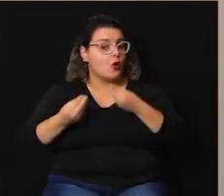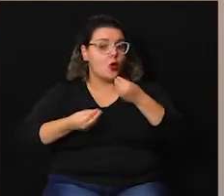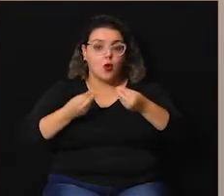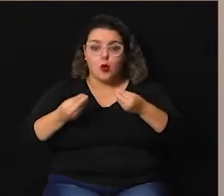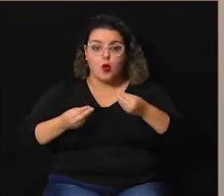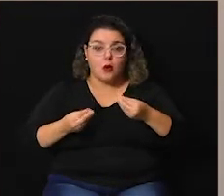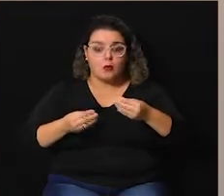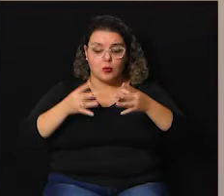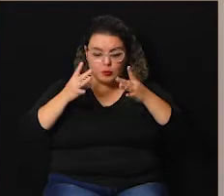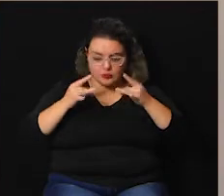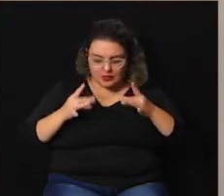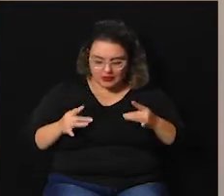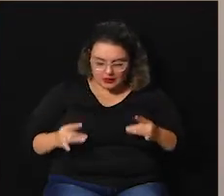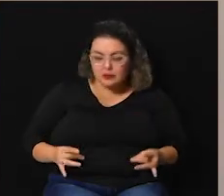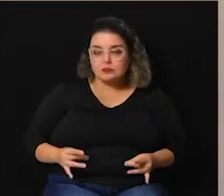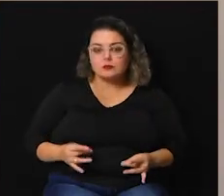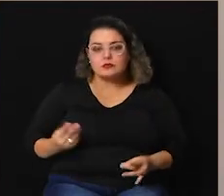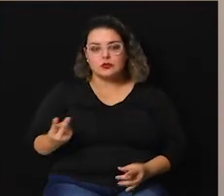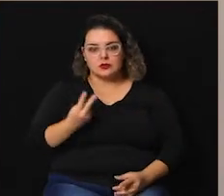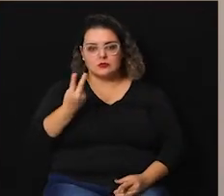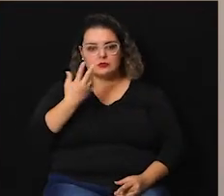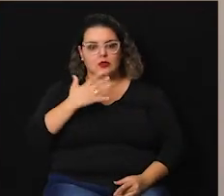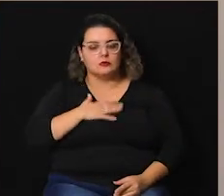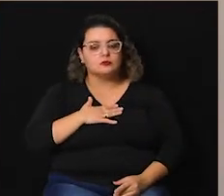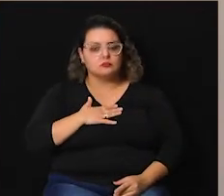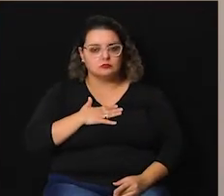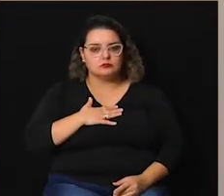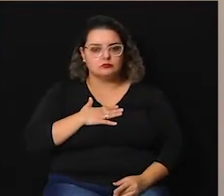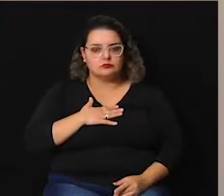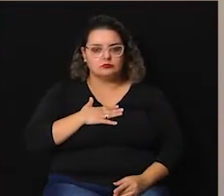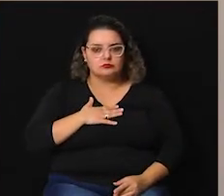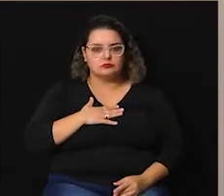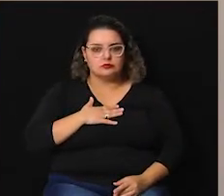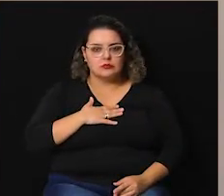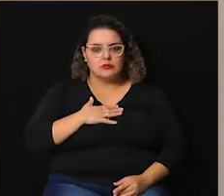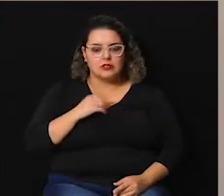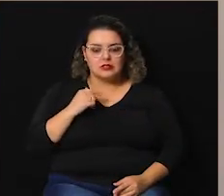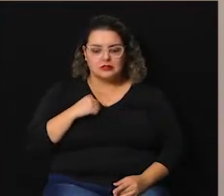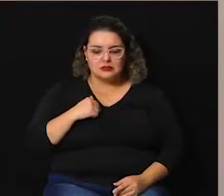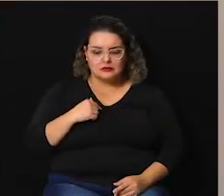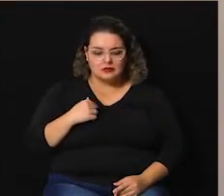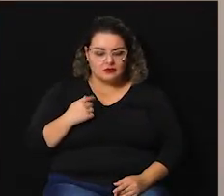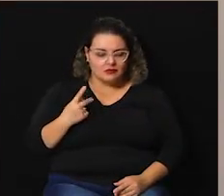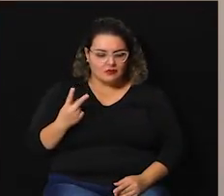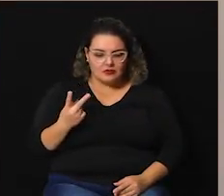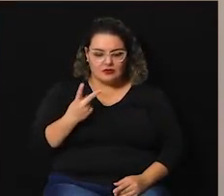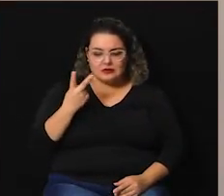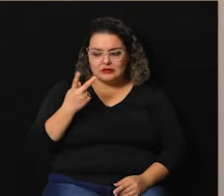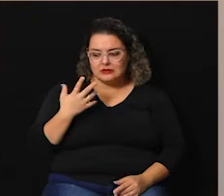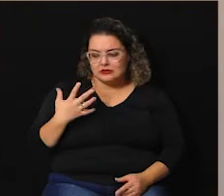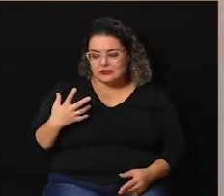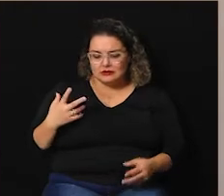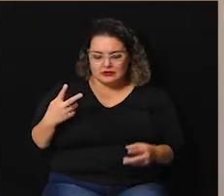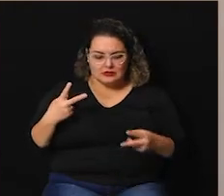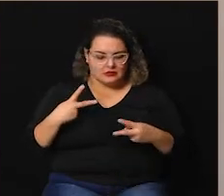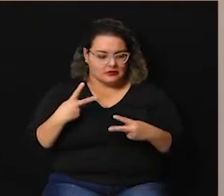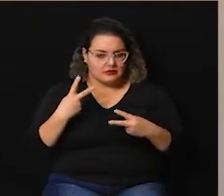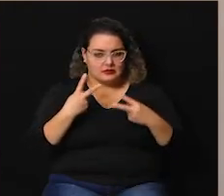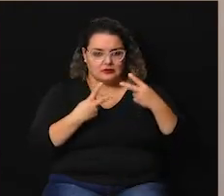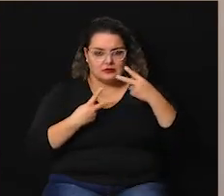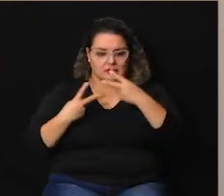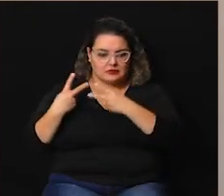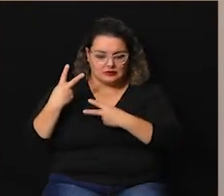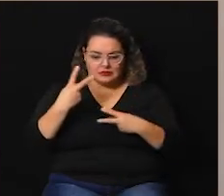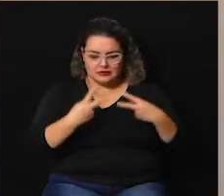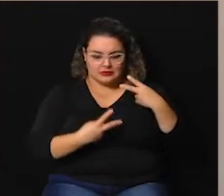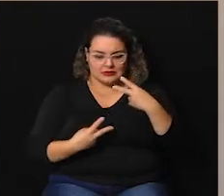como eu estabeleço essa estrutura de valores. Se eu ficar muito preso ao valor relacionado à